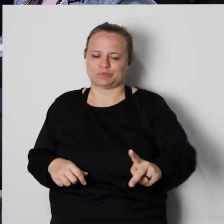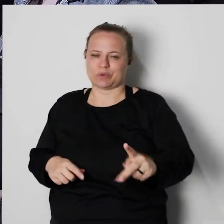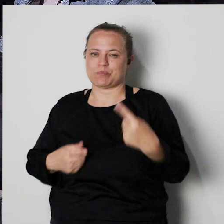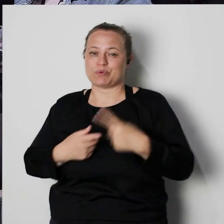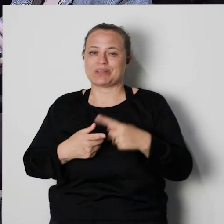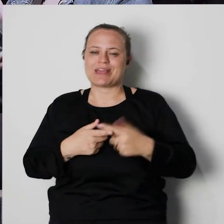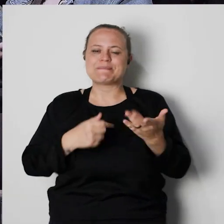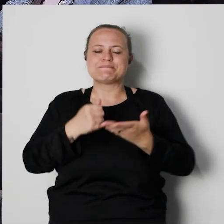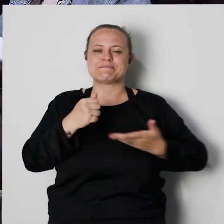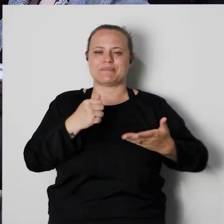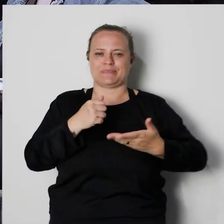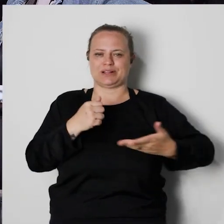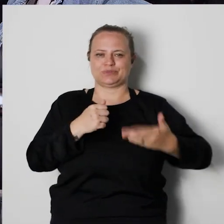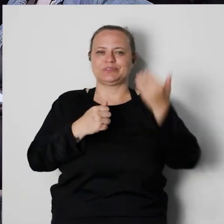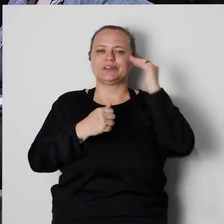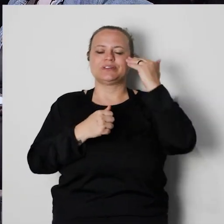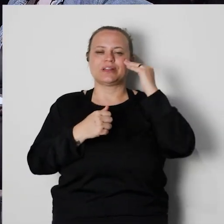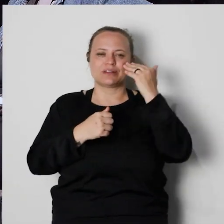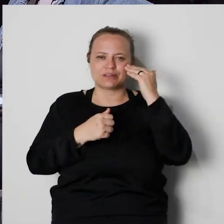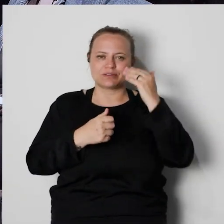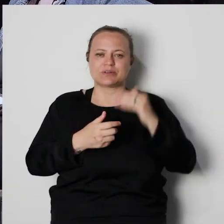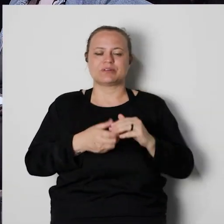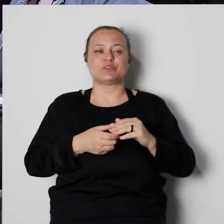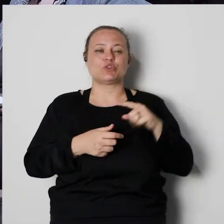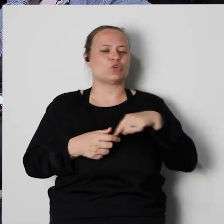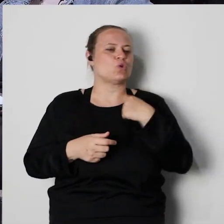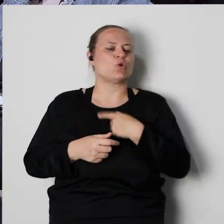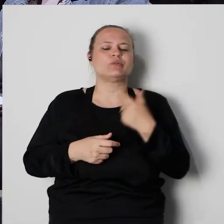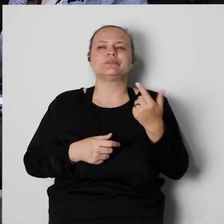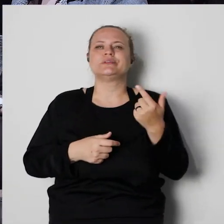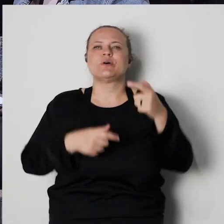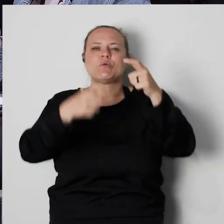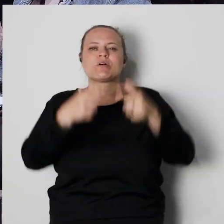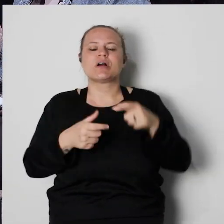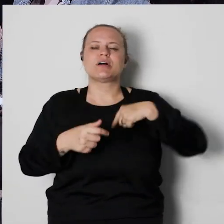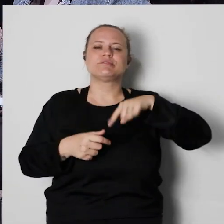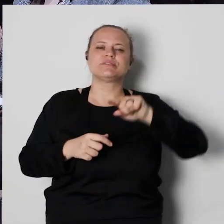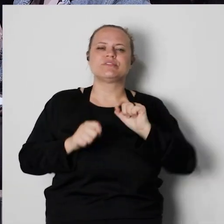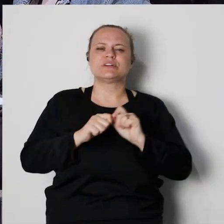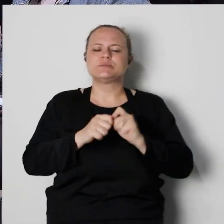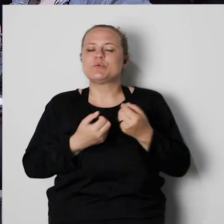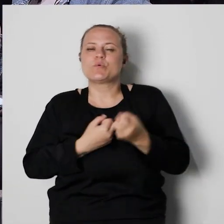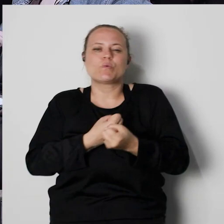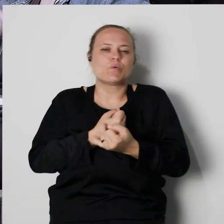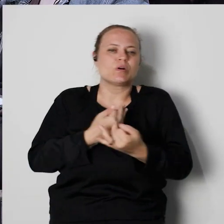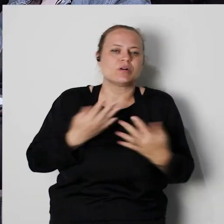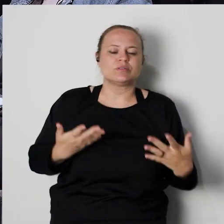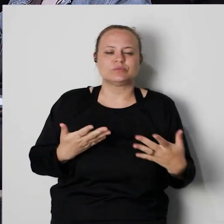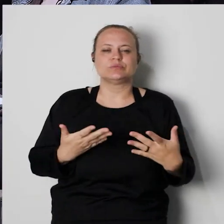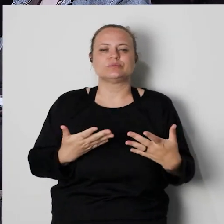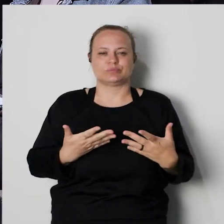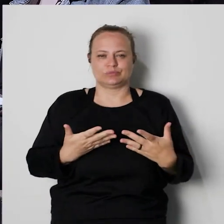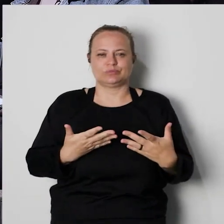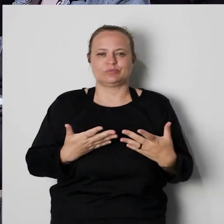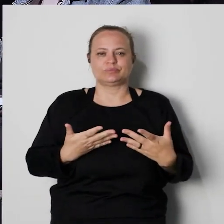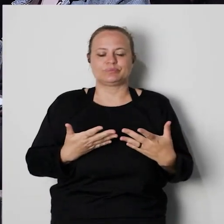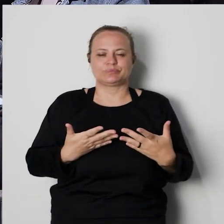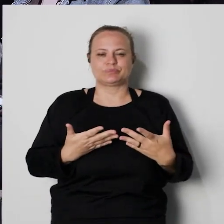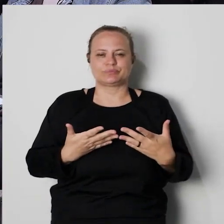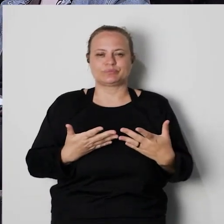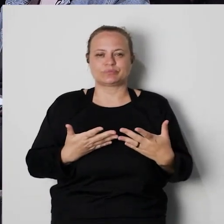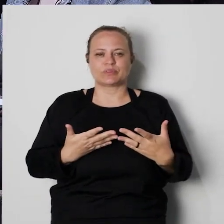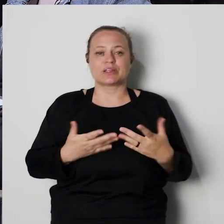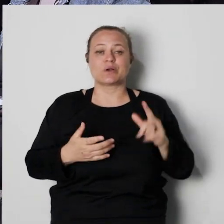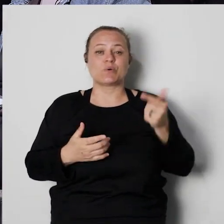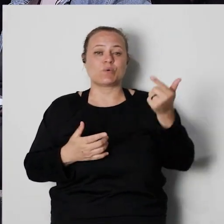Nacional, ou Itaú, e o Sistema Nacional de Indicadores, né, que faz parte do Sistema de Cultura. Mas a gente precisa disso continuado, né?